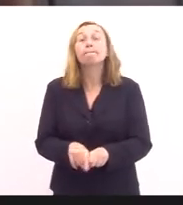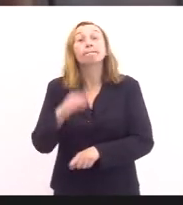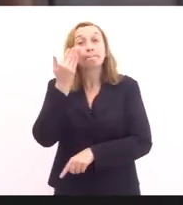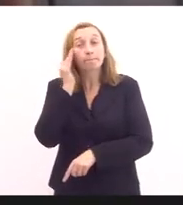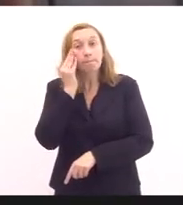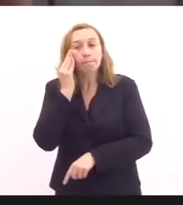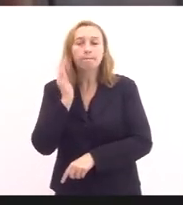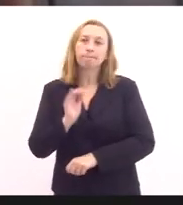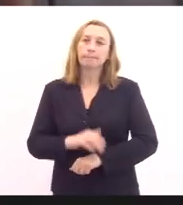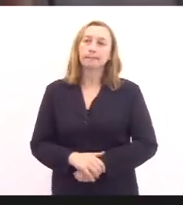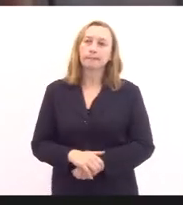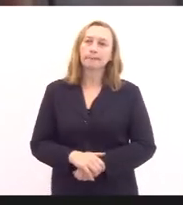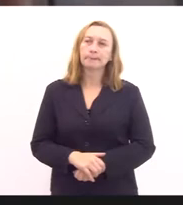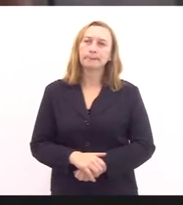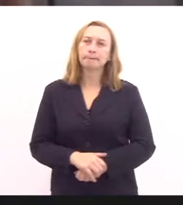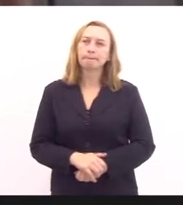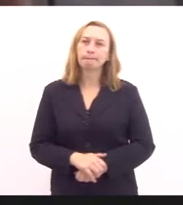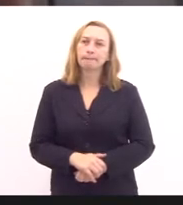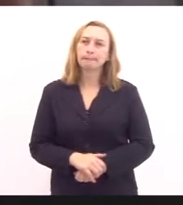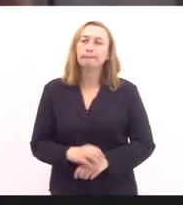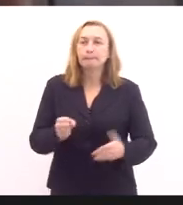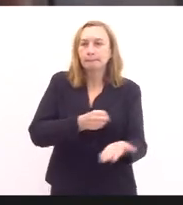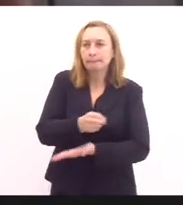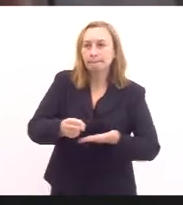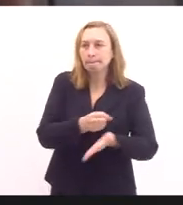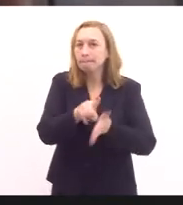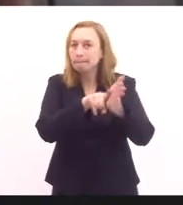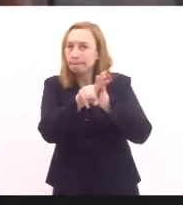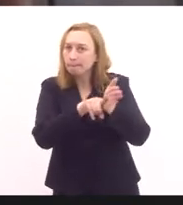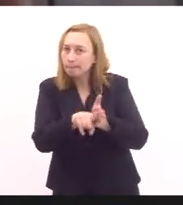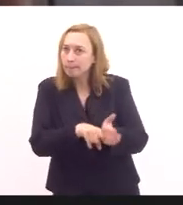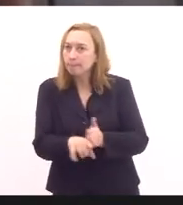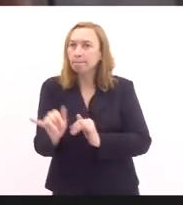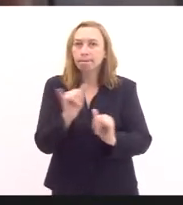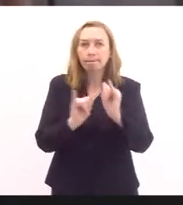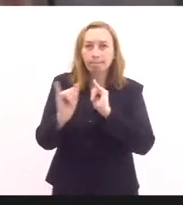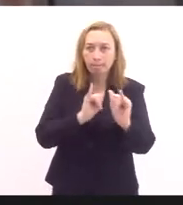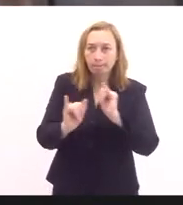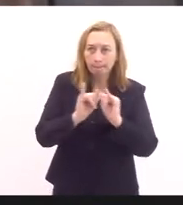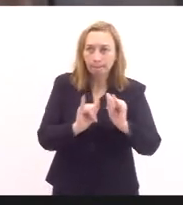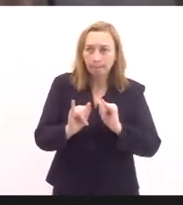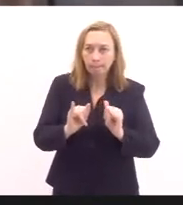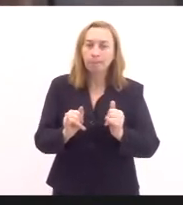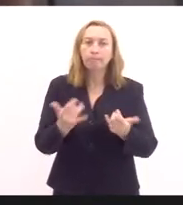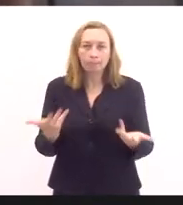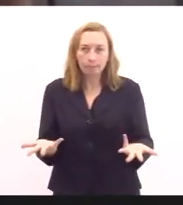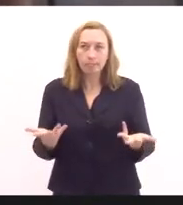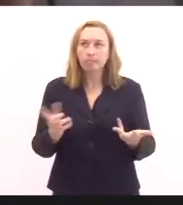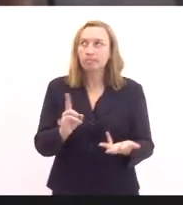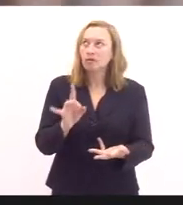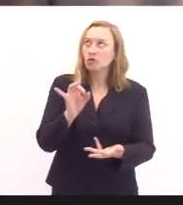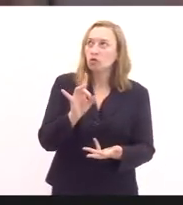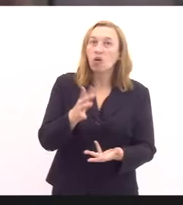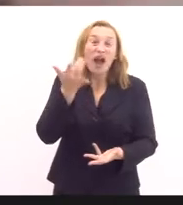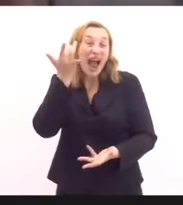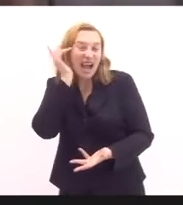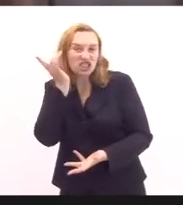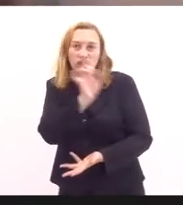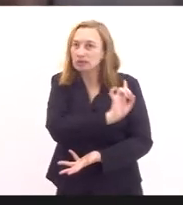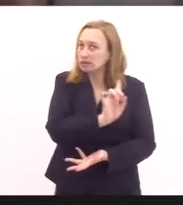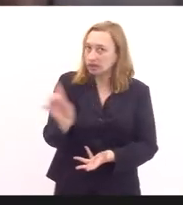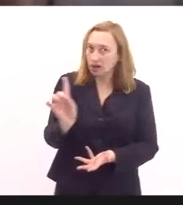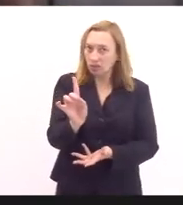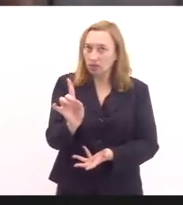entendam né o cenário por base na análise de dados com base em evidências vindas usadas né não achismos